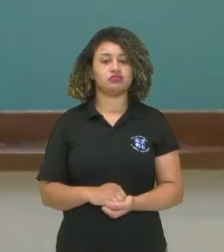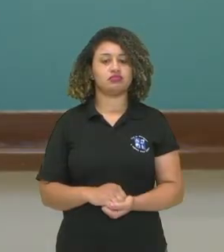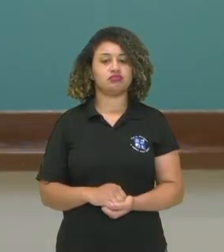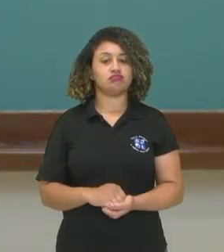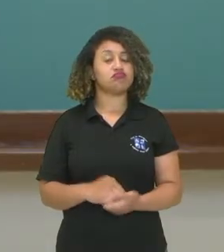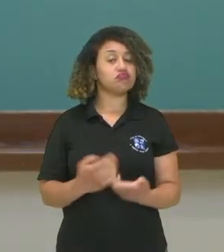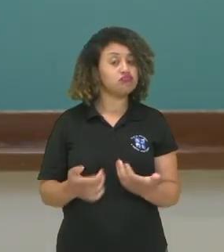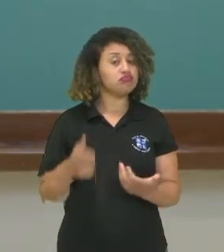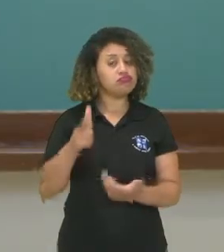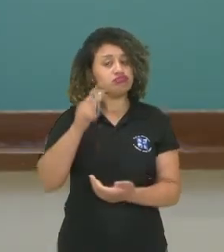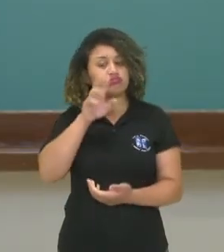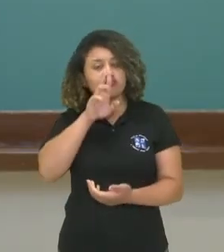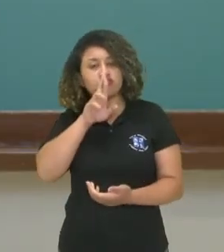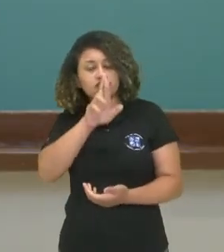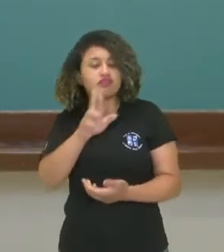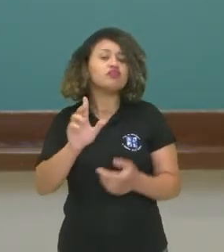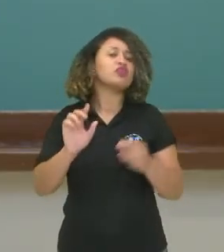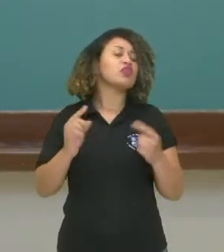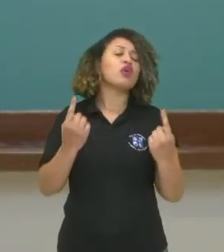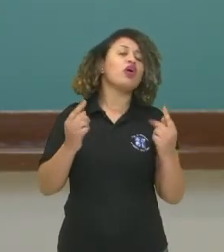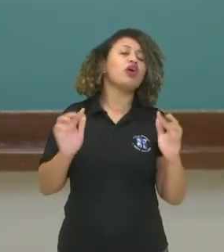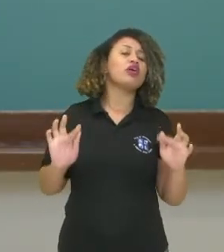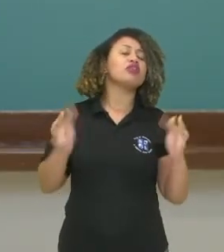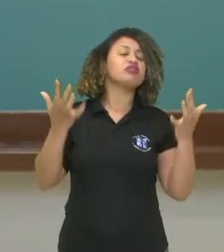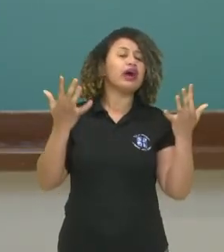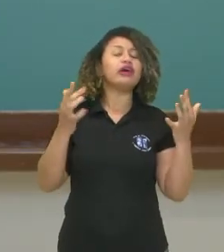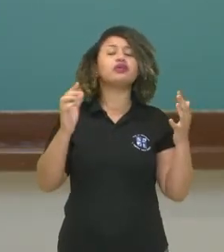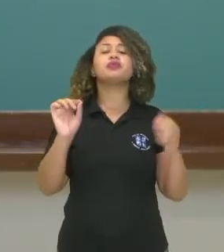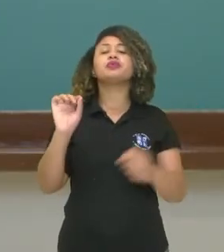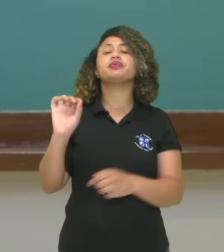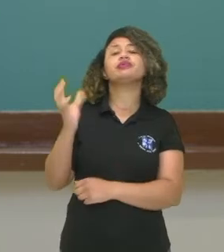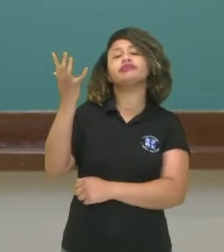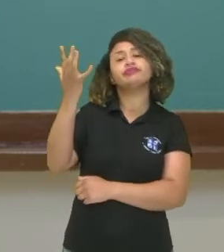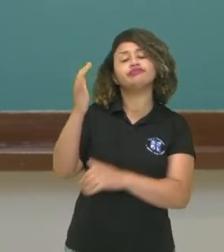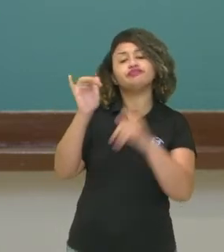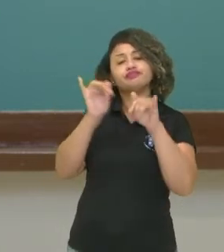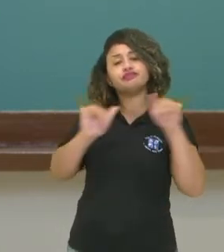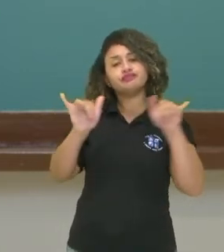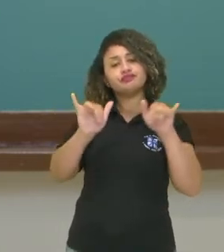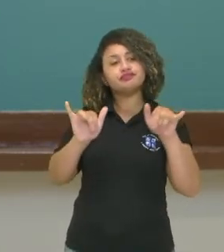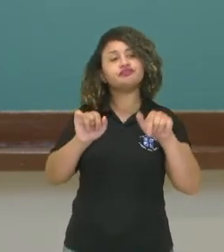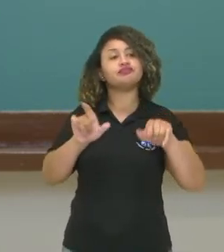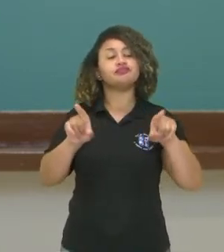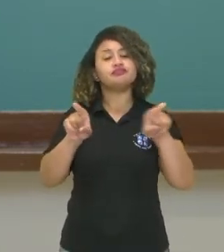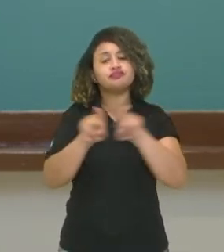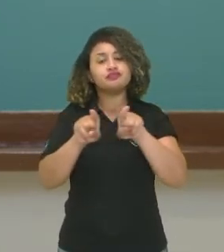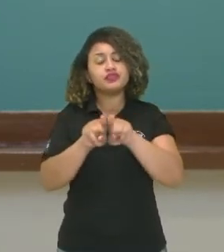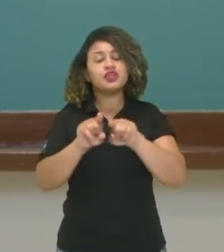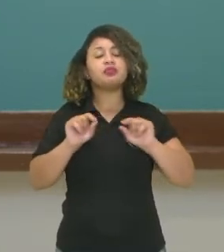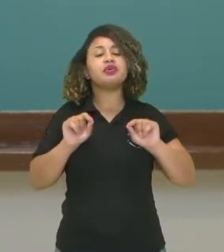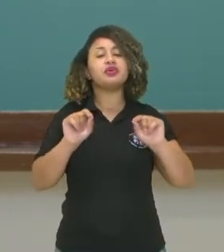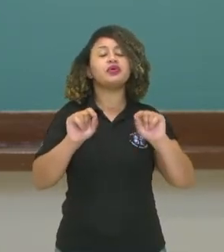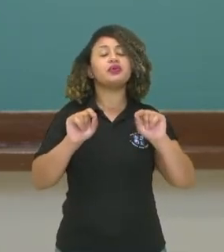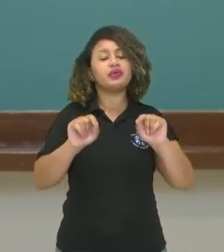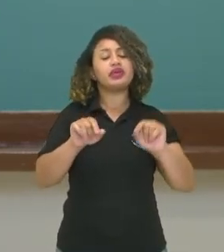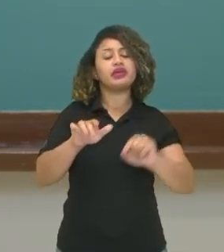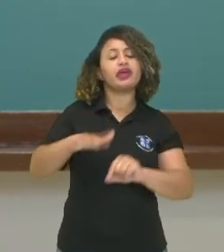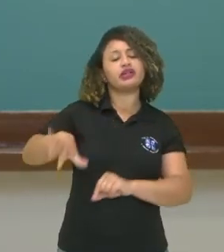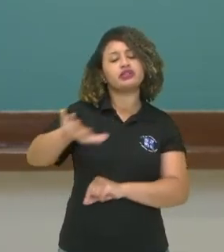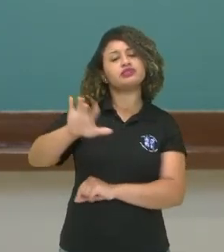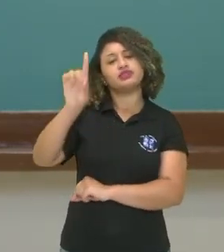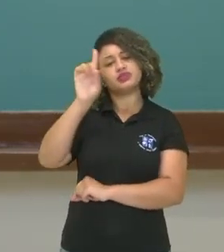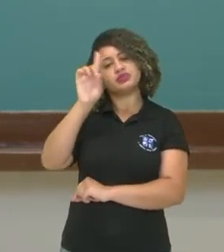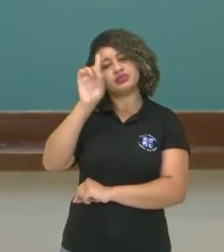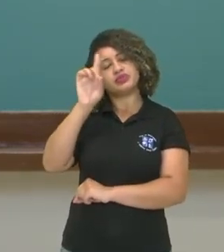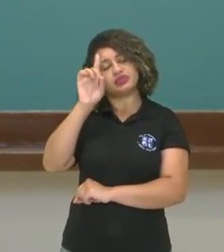Respondeu? Qual é o fato? Qual é o acontecimento noticiado? E ainda, o que é que ele trata do cotidiano, do dia a dia